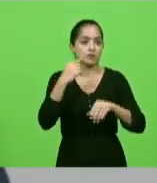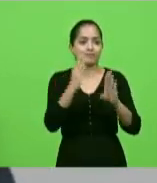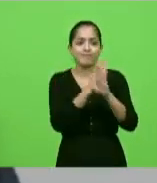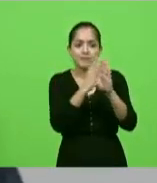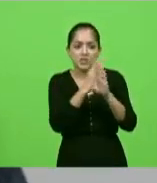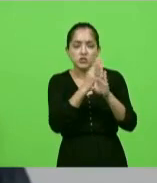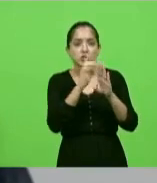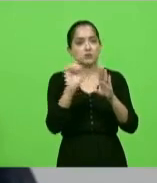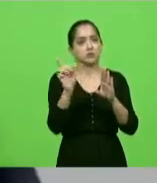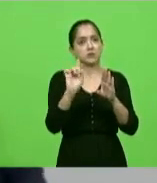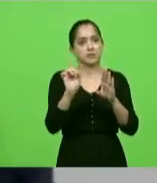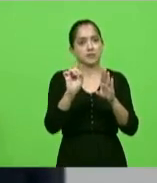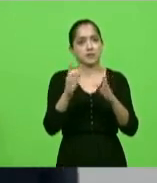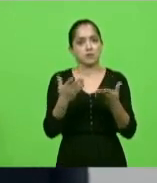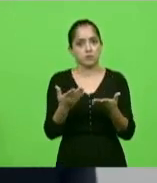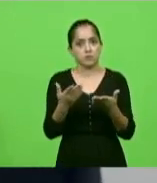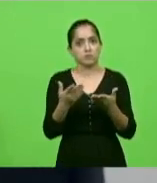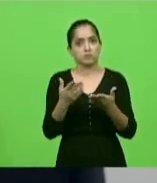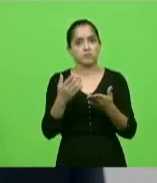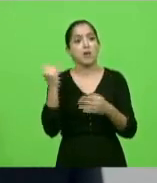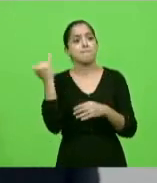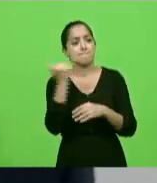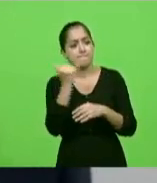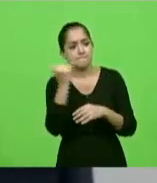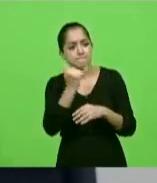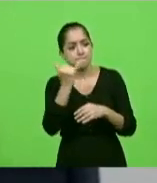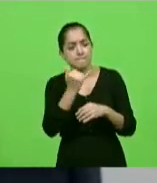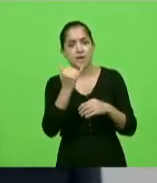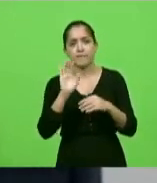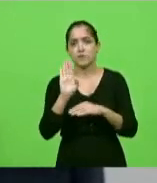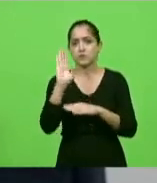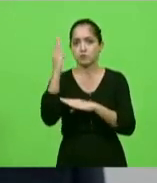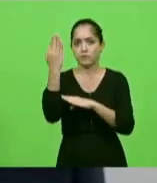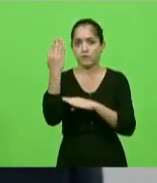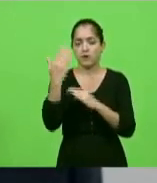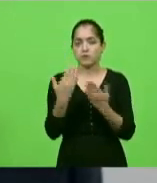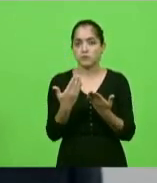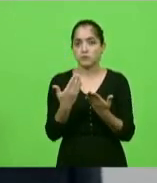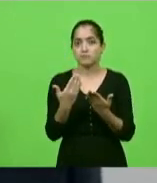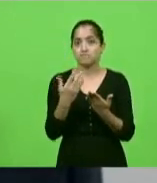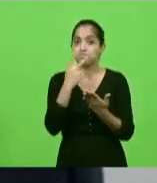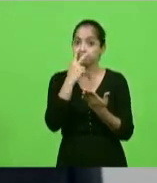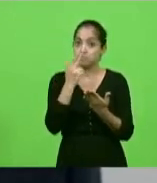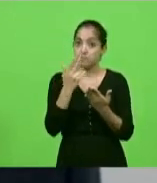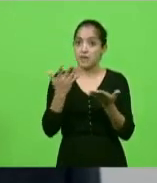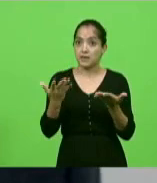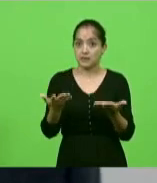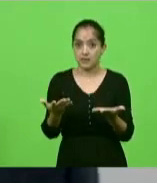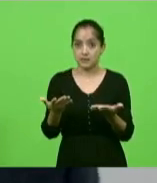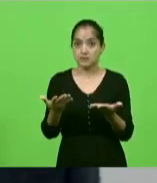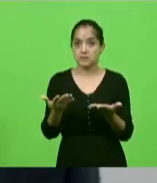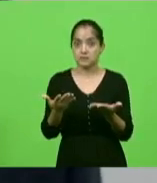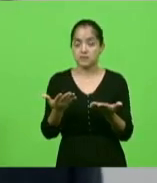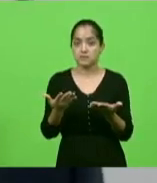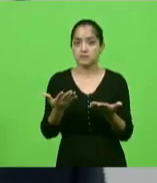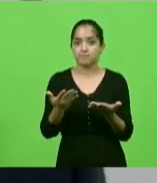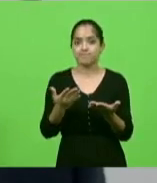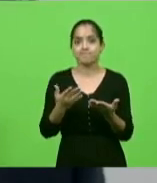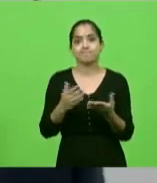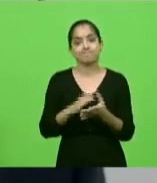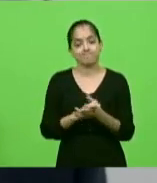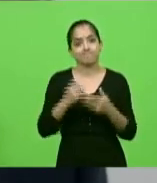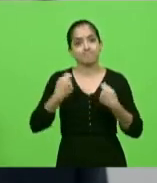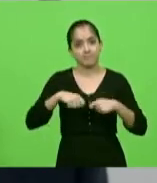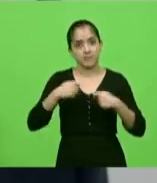investigado e ele prestou informação falsa, me parece que isso deva ser levado em